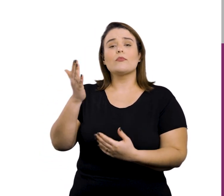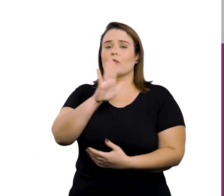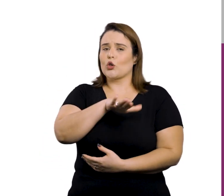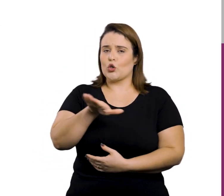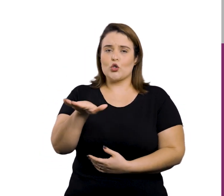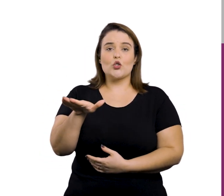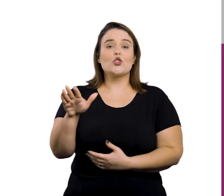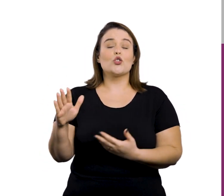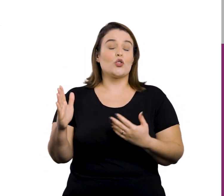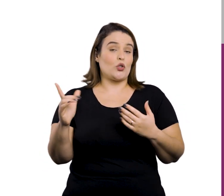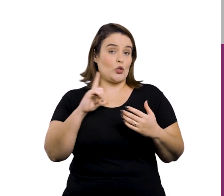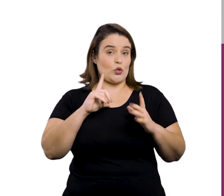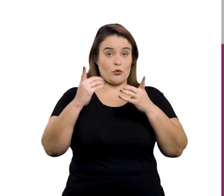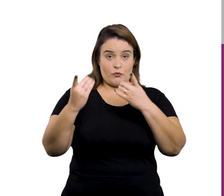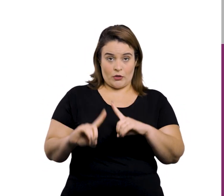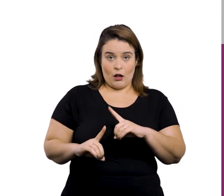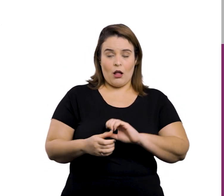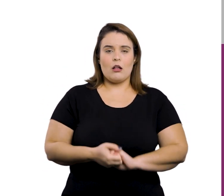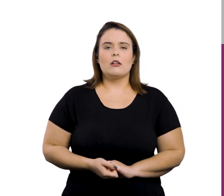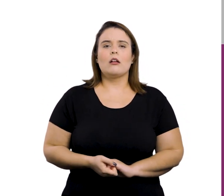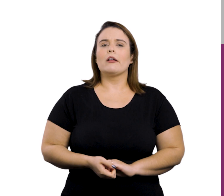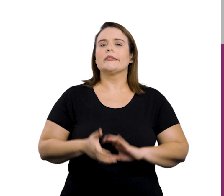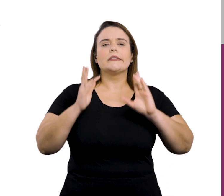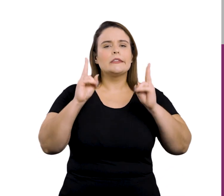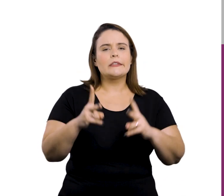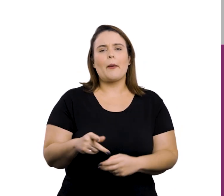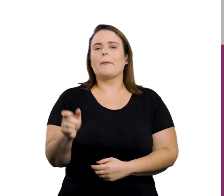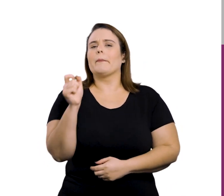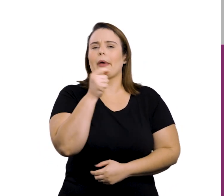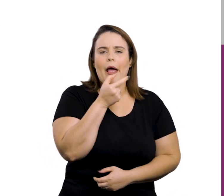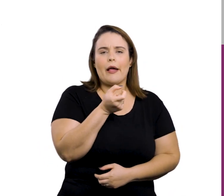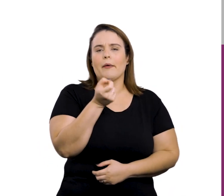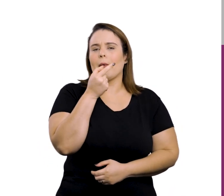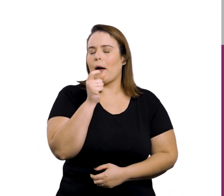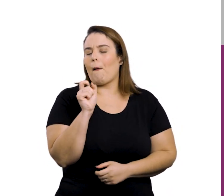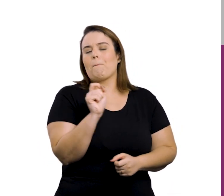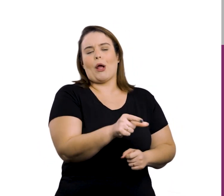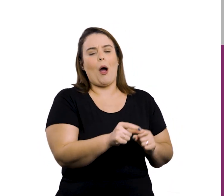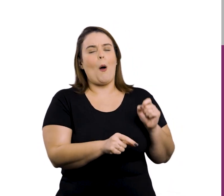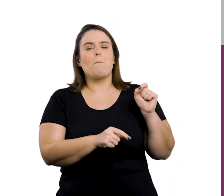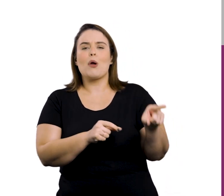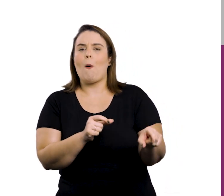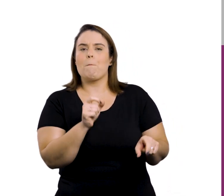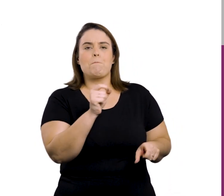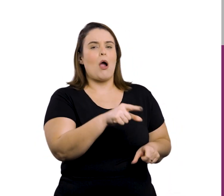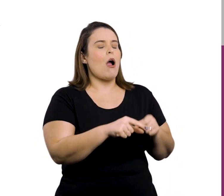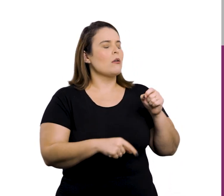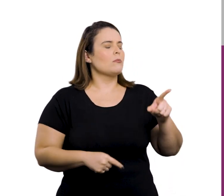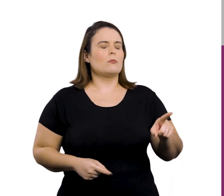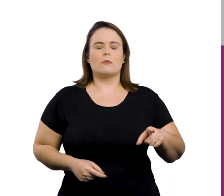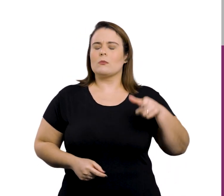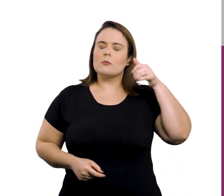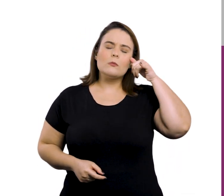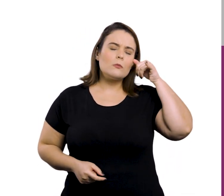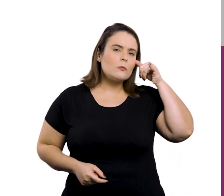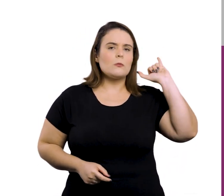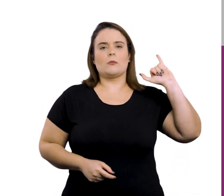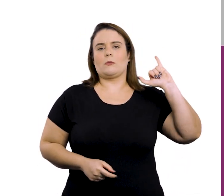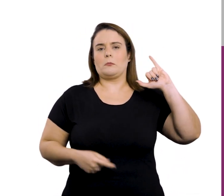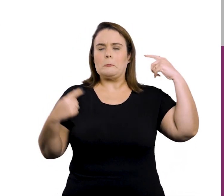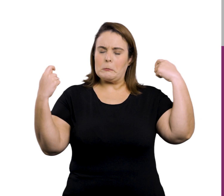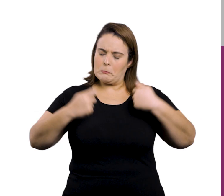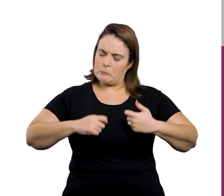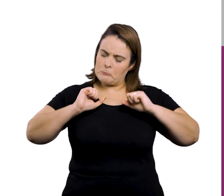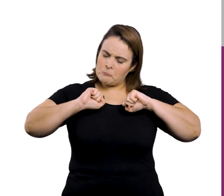jovens com deficiência, a tendência à medicalização é ainda mais forte e, por isso, precisa ser enfrentada